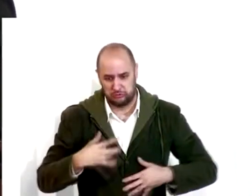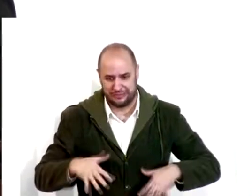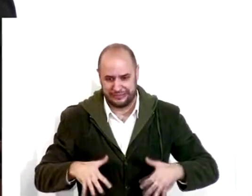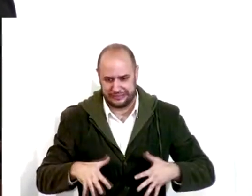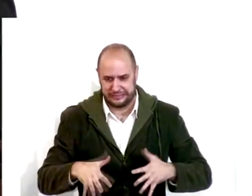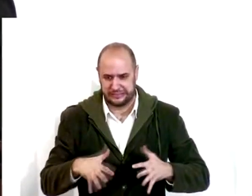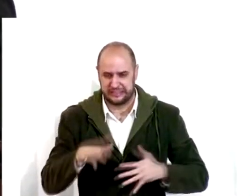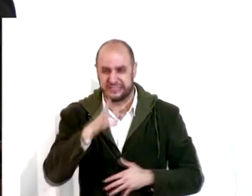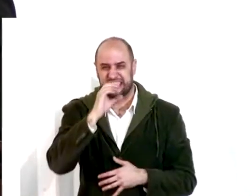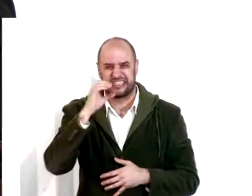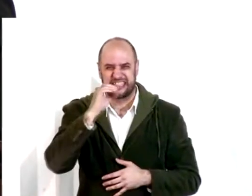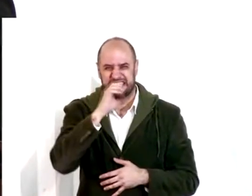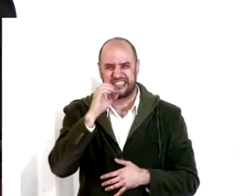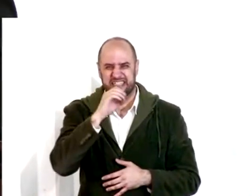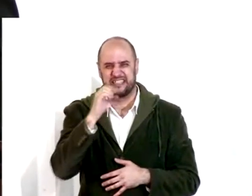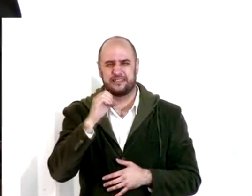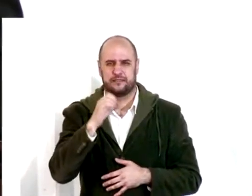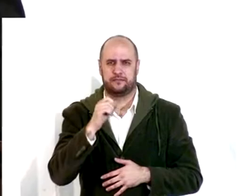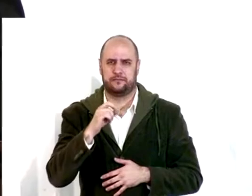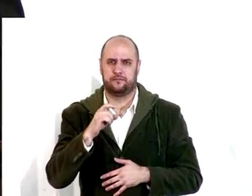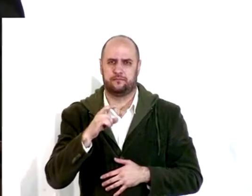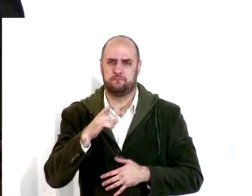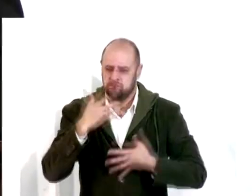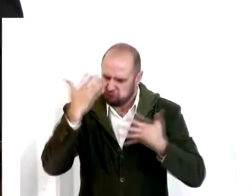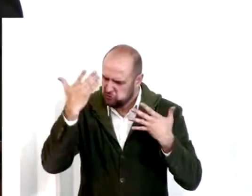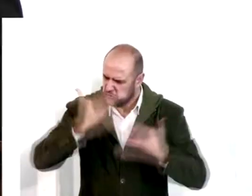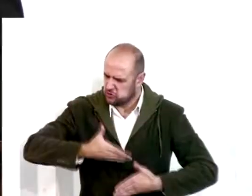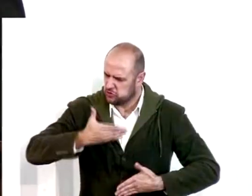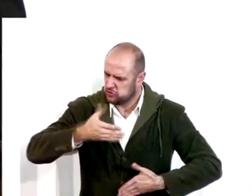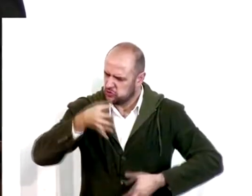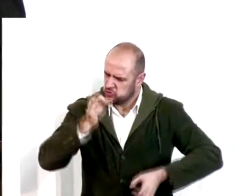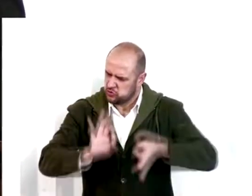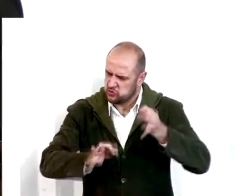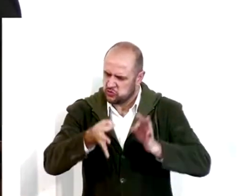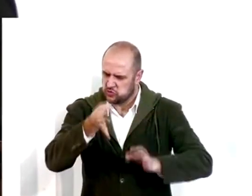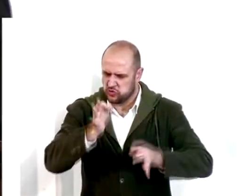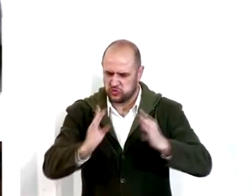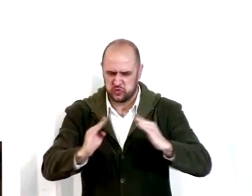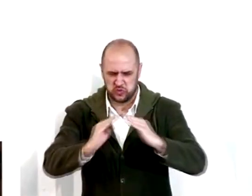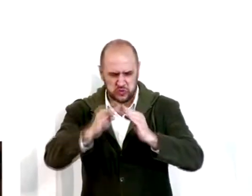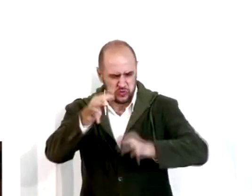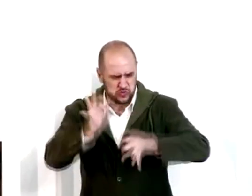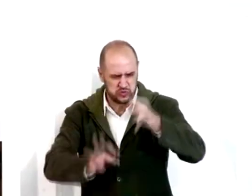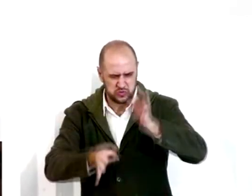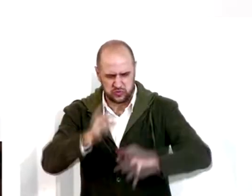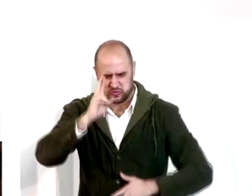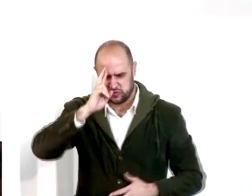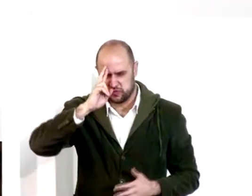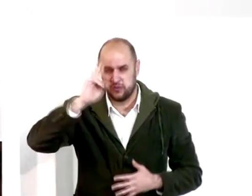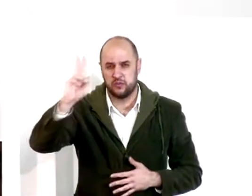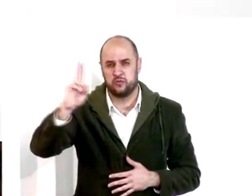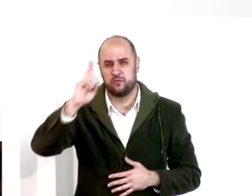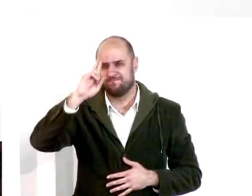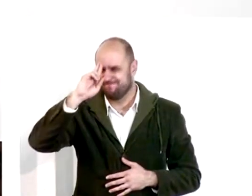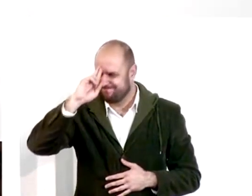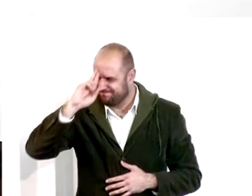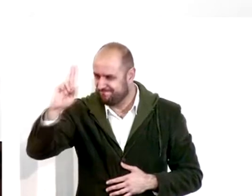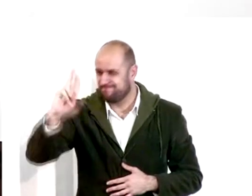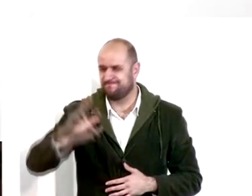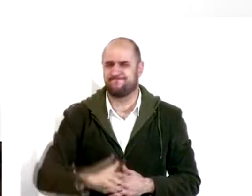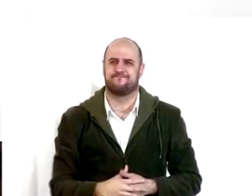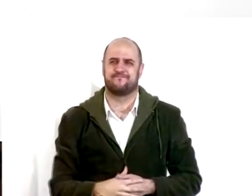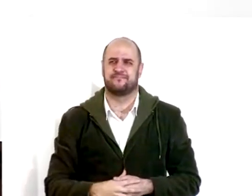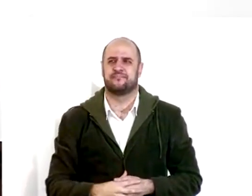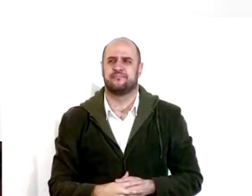dentes, diante deste grande tribunal do Senhor, do Senhor. É